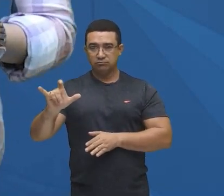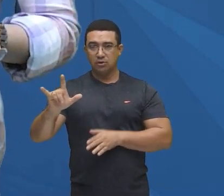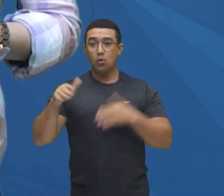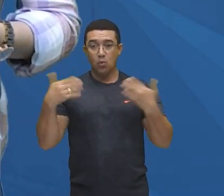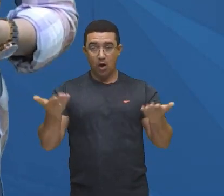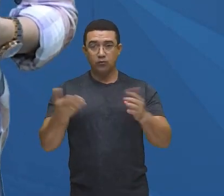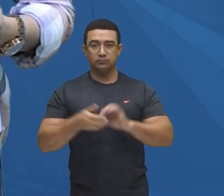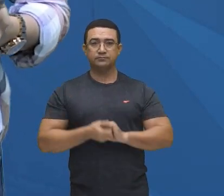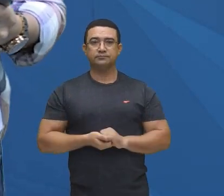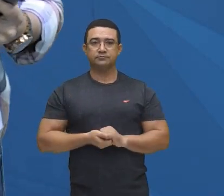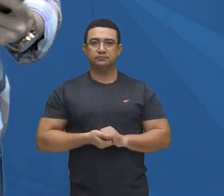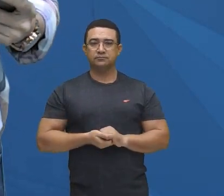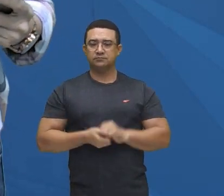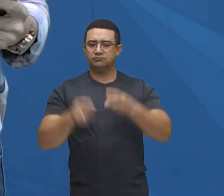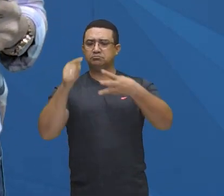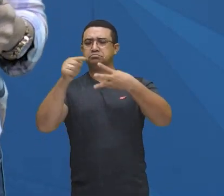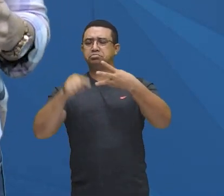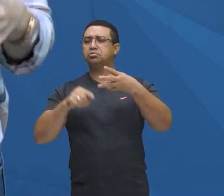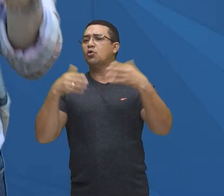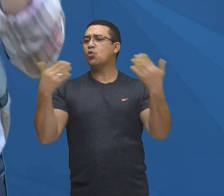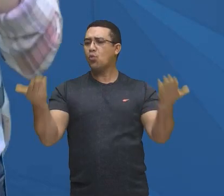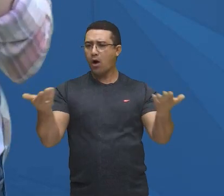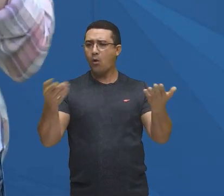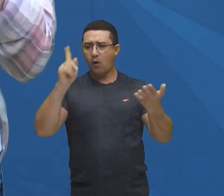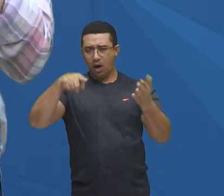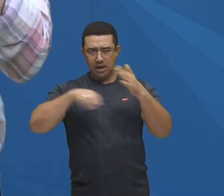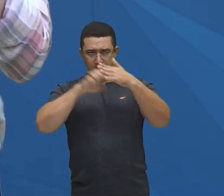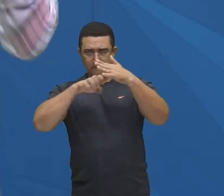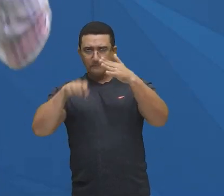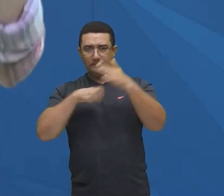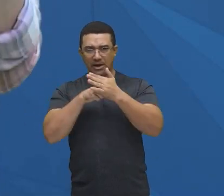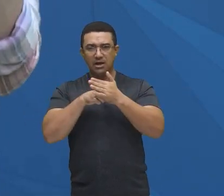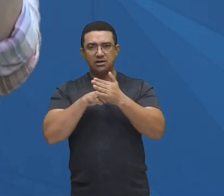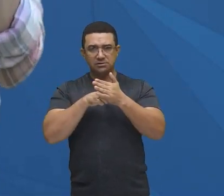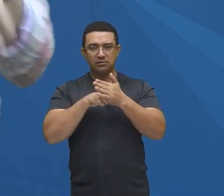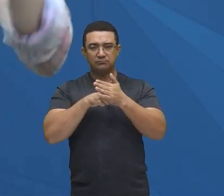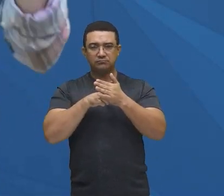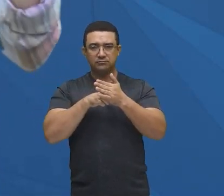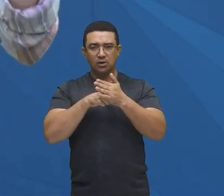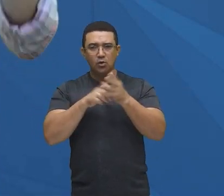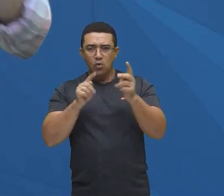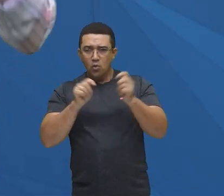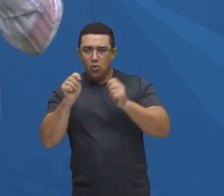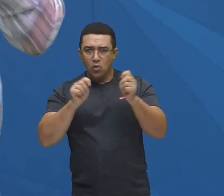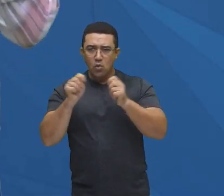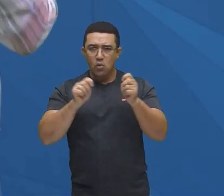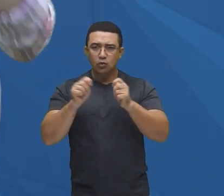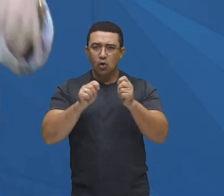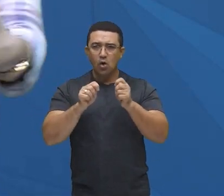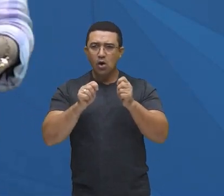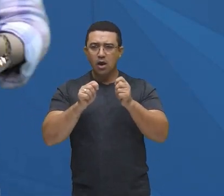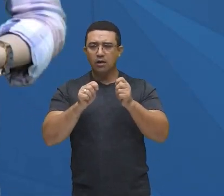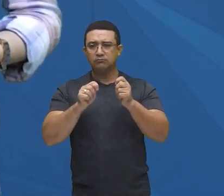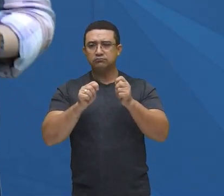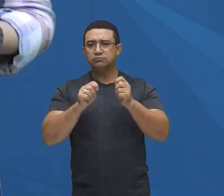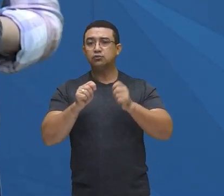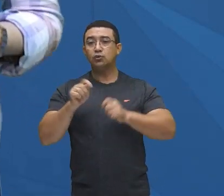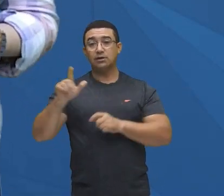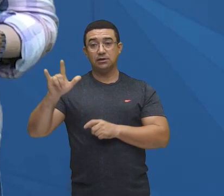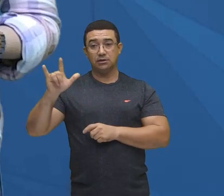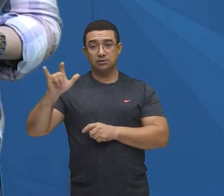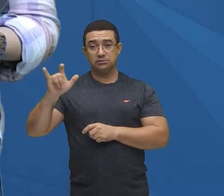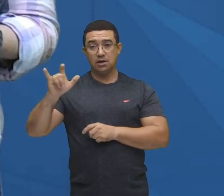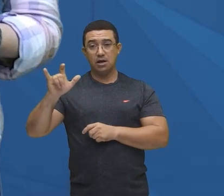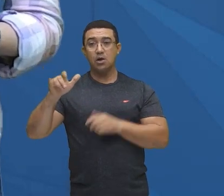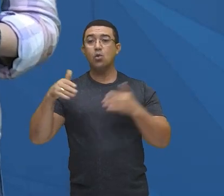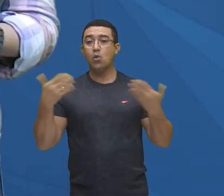é no LinkedIn, no Google ou no Facebook, qual é a empresa, que a gente pode dizer assim, né? É a dona do Instagram, né? Então a